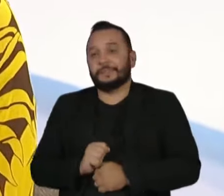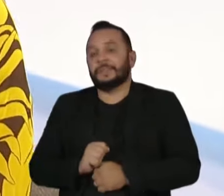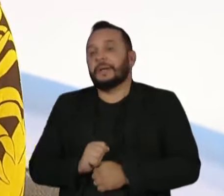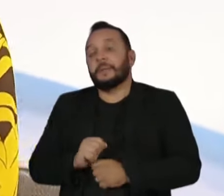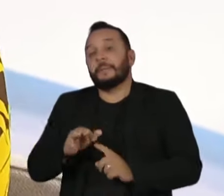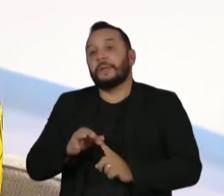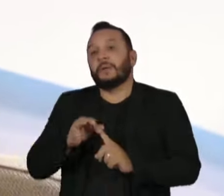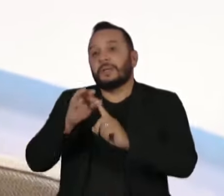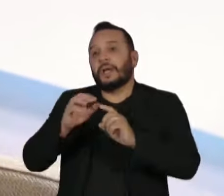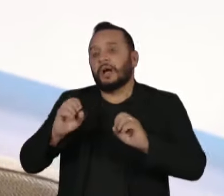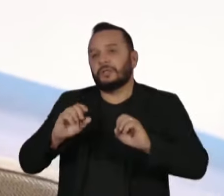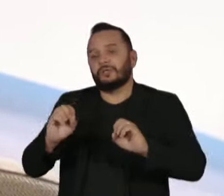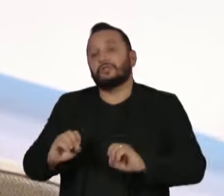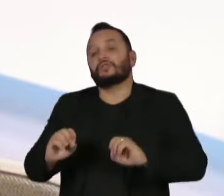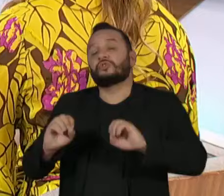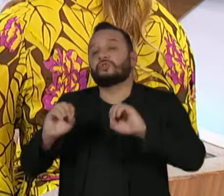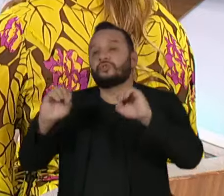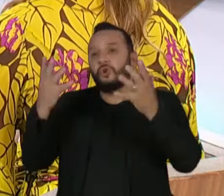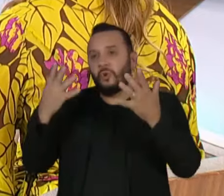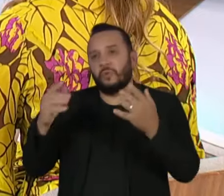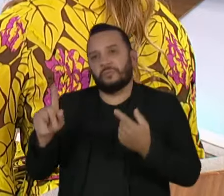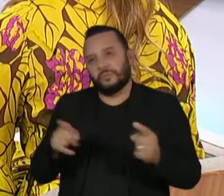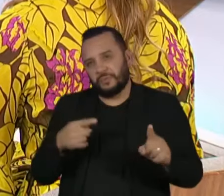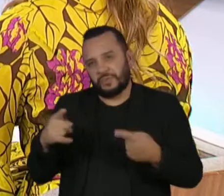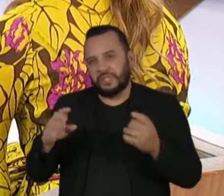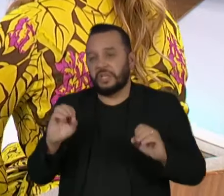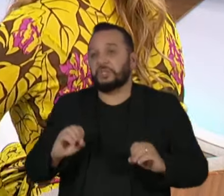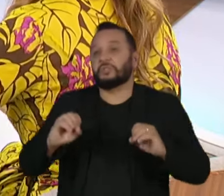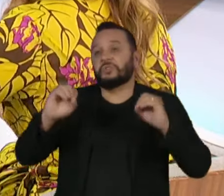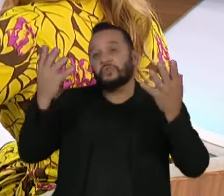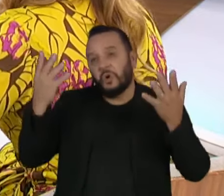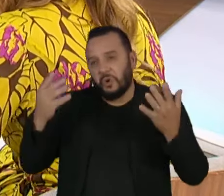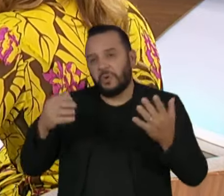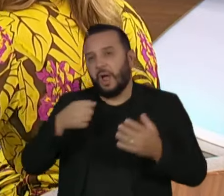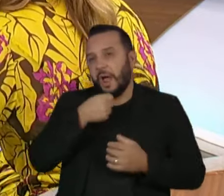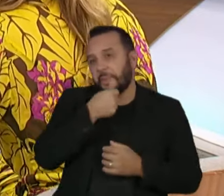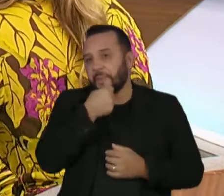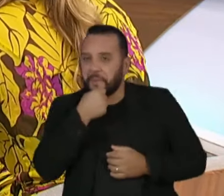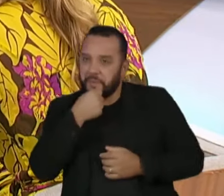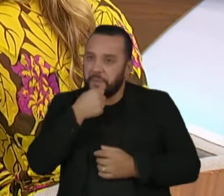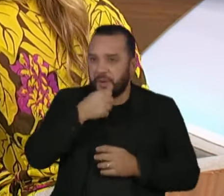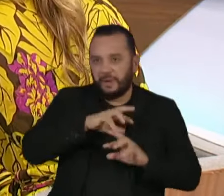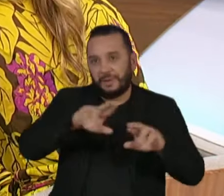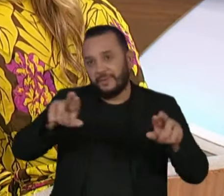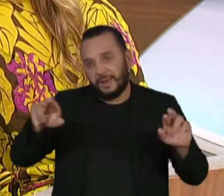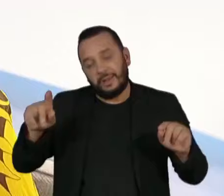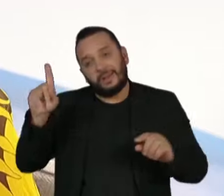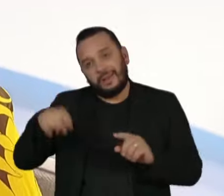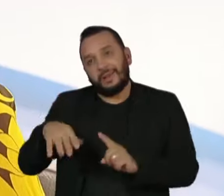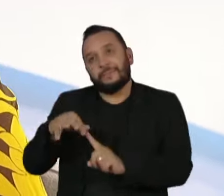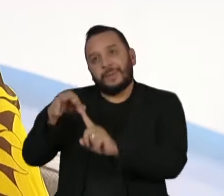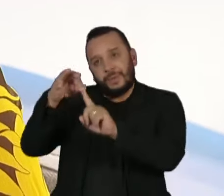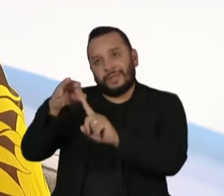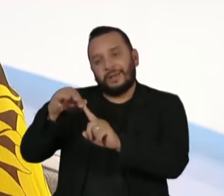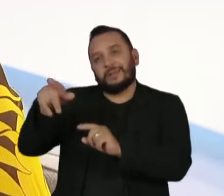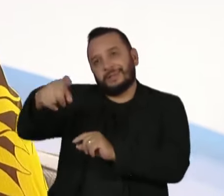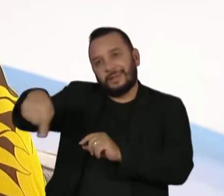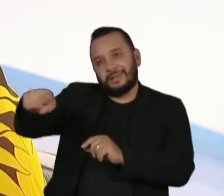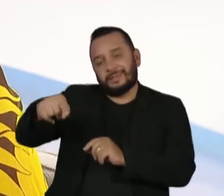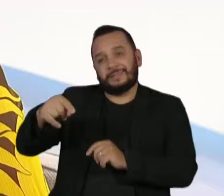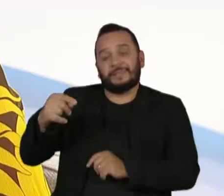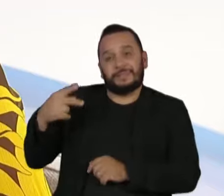Palmeiras, não shows musicais, sabe? Então, mas infelizmente temos esse problema.